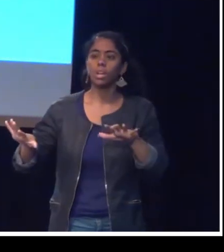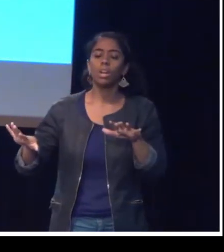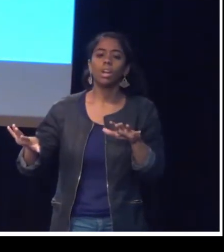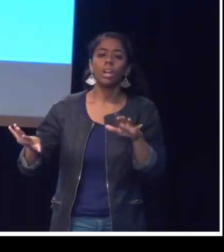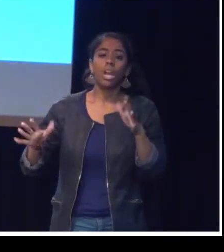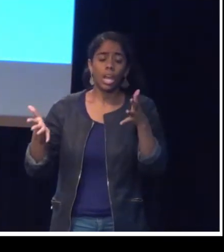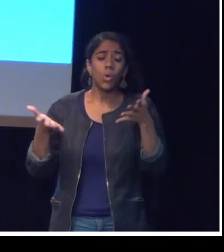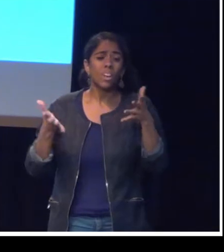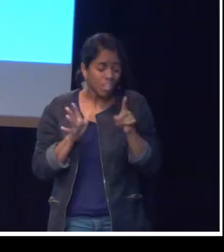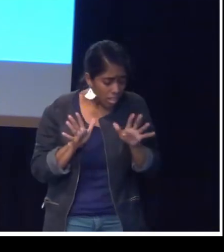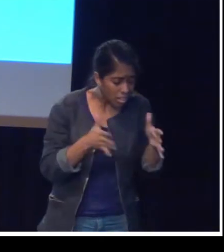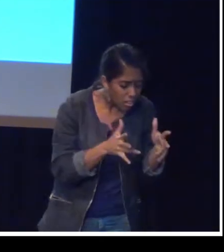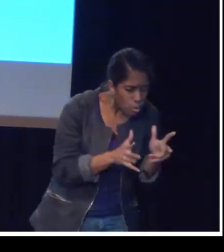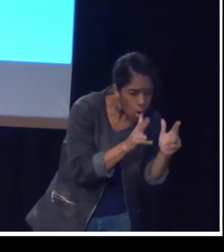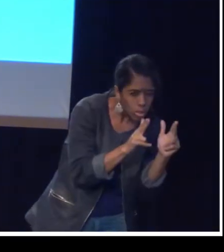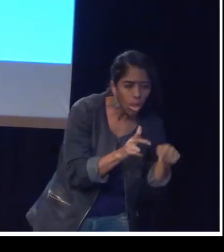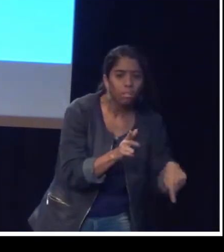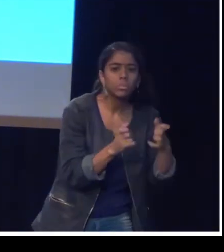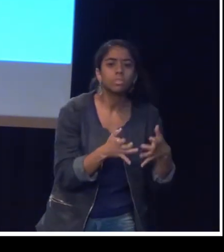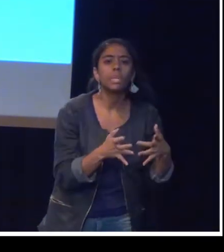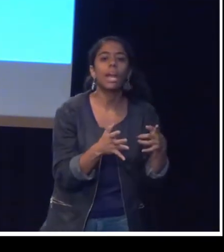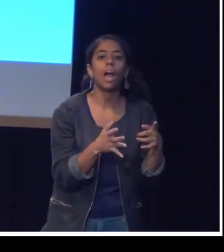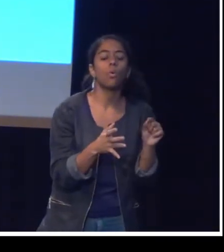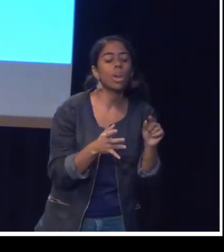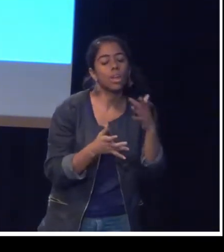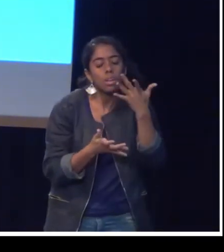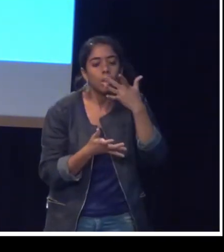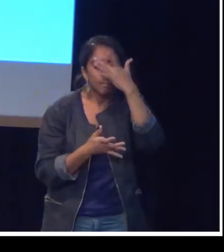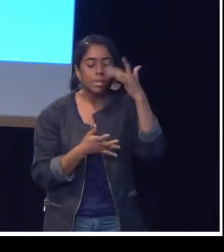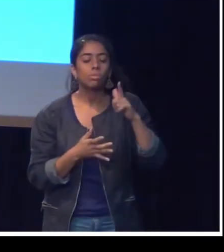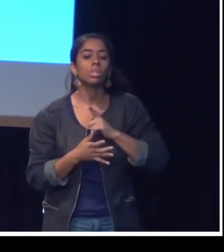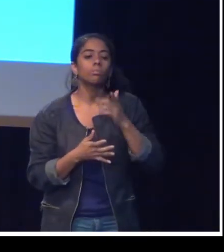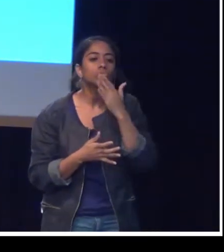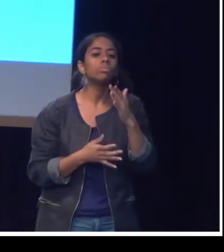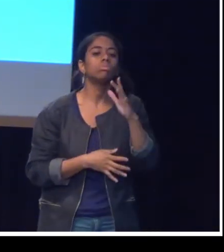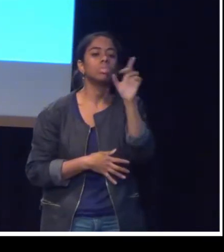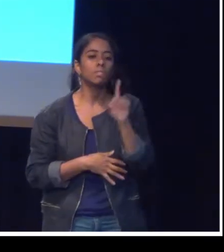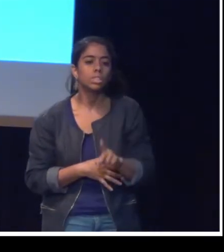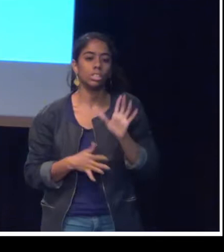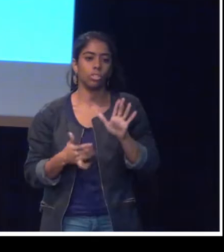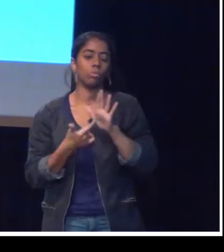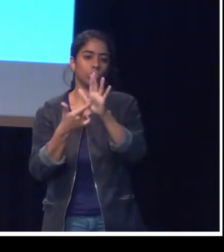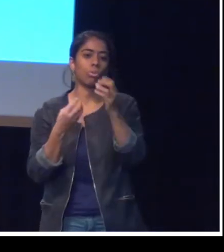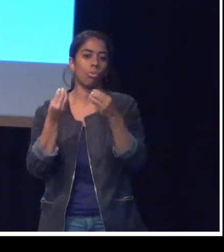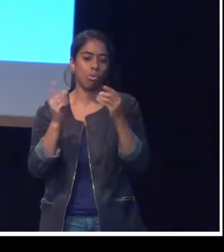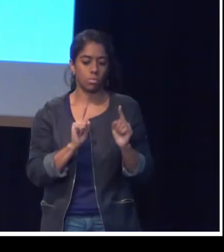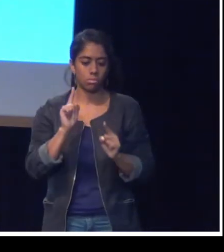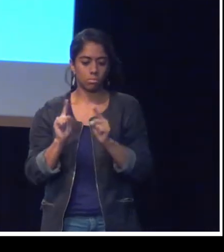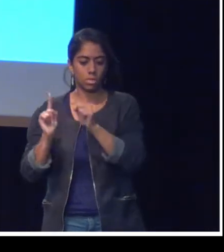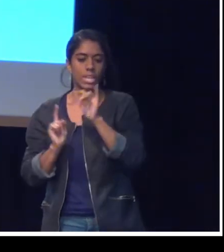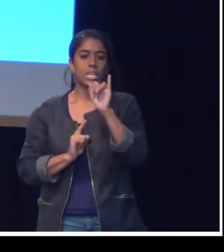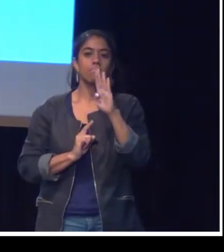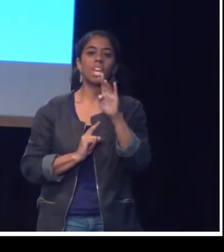quis saber quantas pessoas têm algum tipo de deficiência, que já mostrado pelo gráfico do IBGE, do censo, 46,6